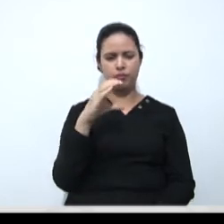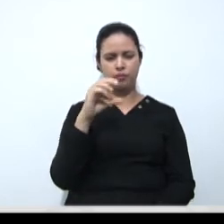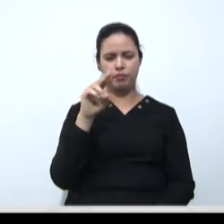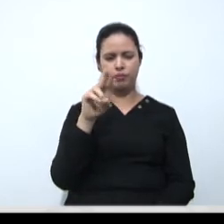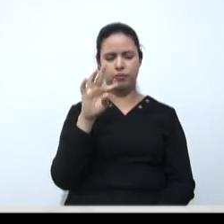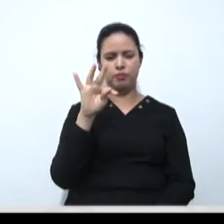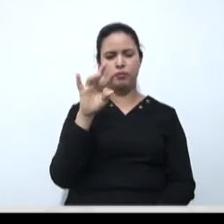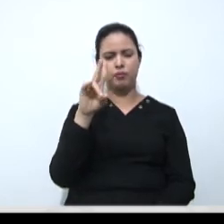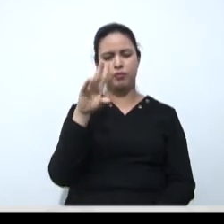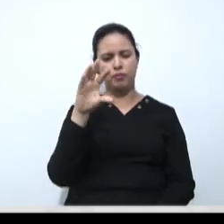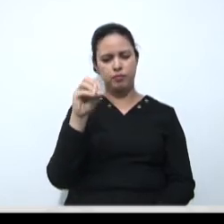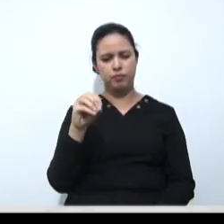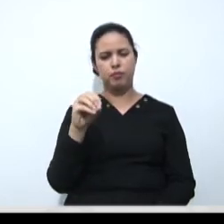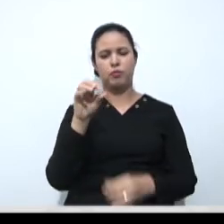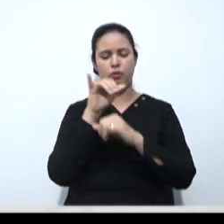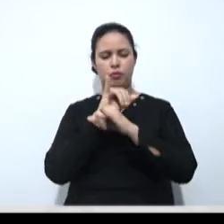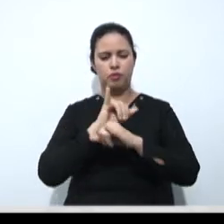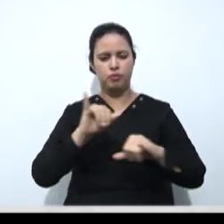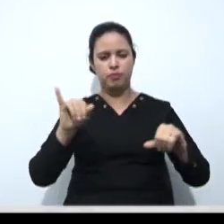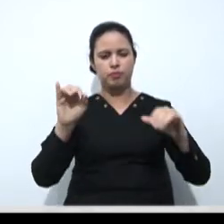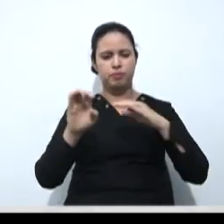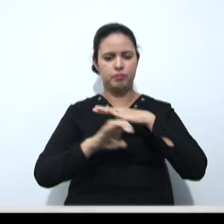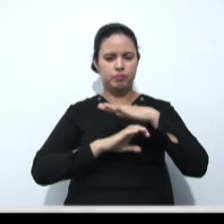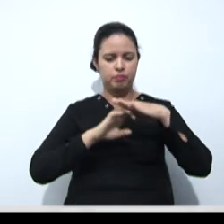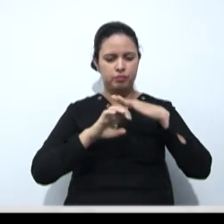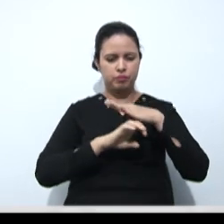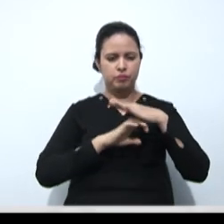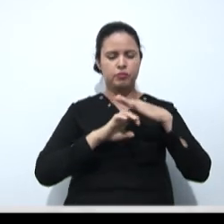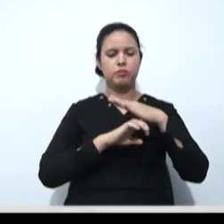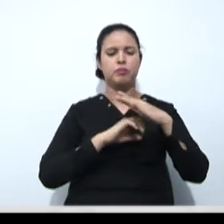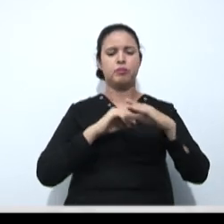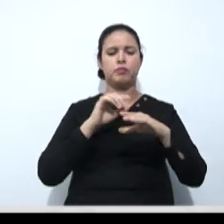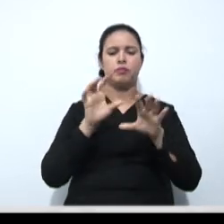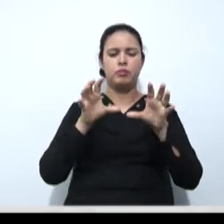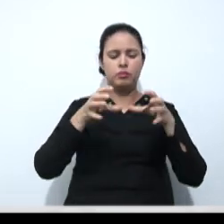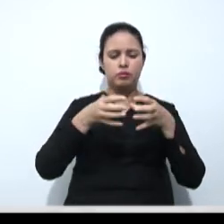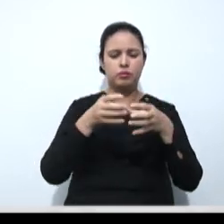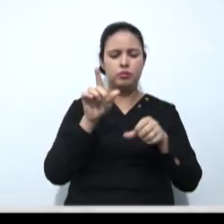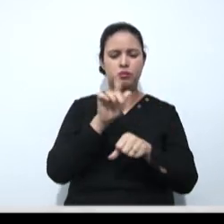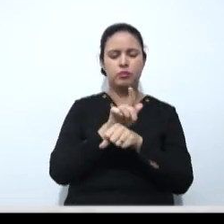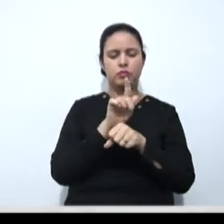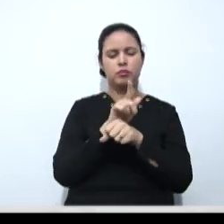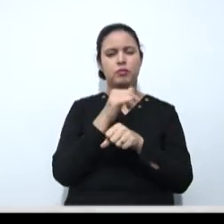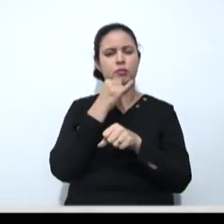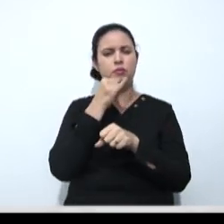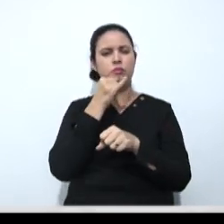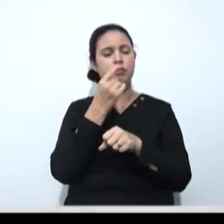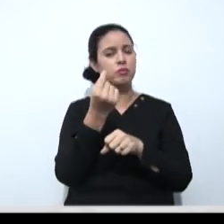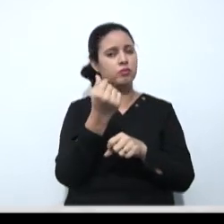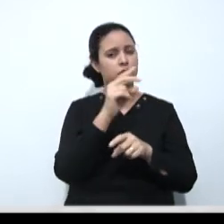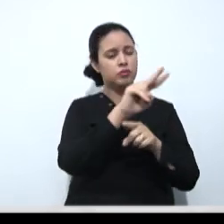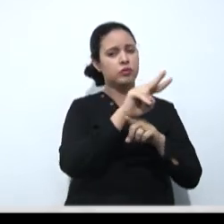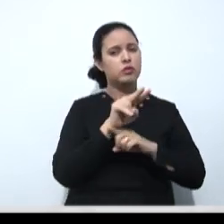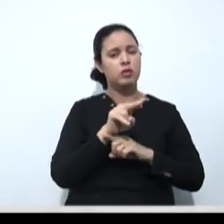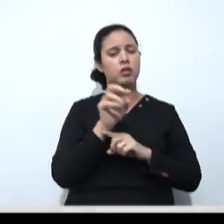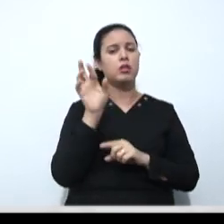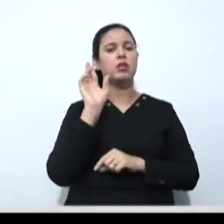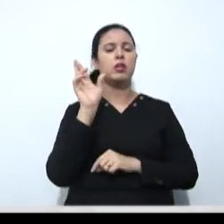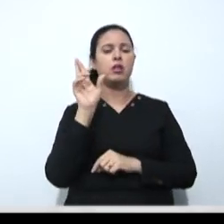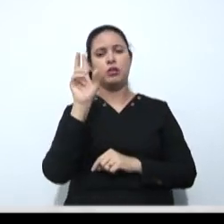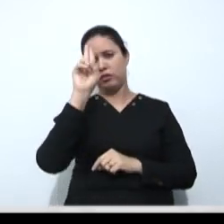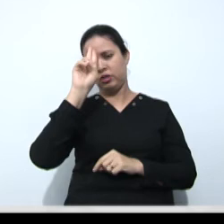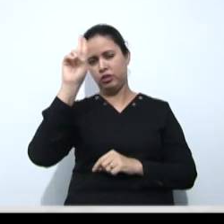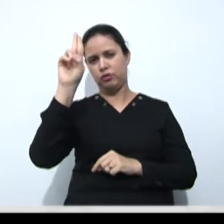empresa, informação da equipe gestora, por exemplo, quando você vai atrás de um financiamento, eles vão querer saber quem que está comandando